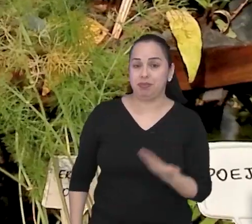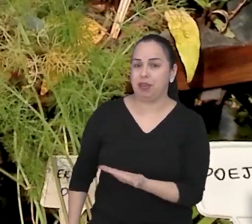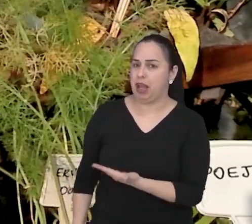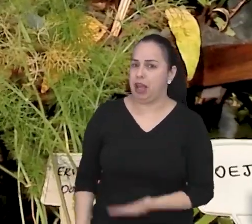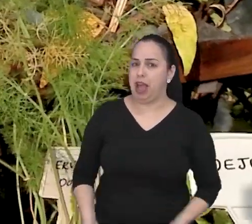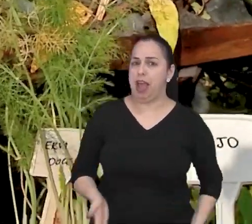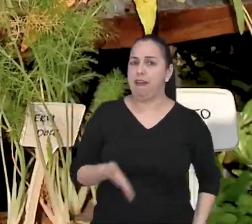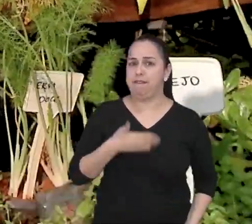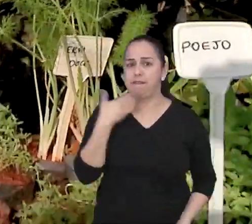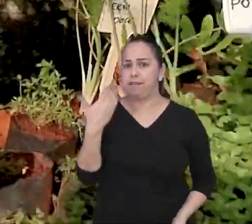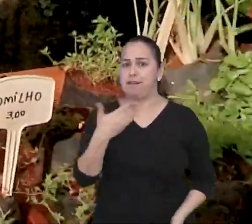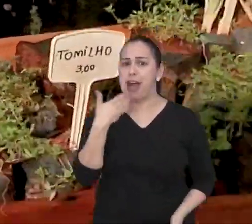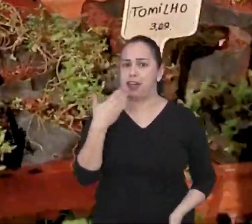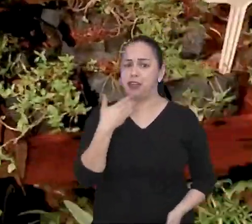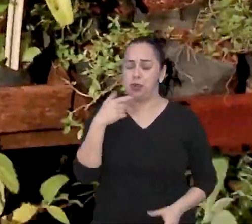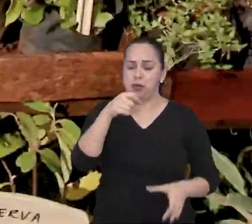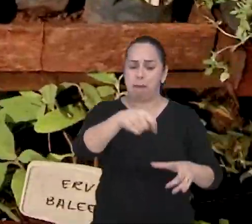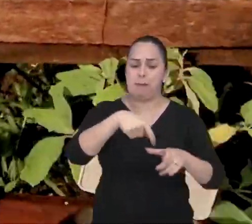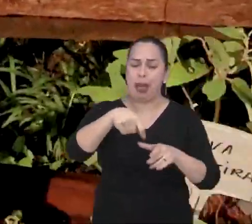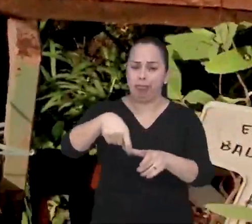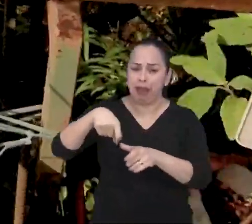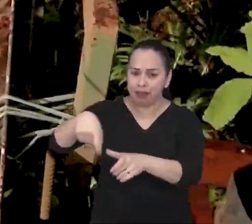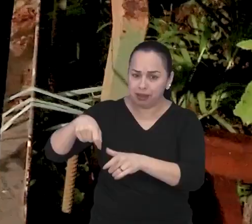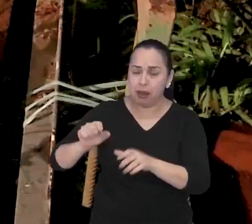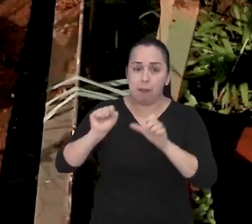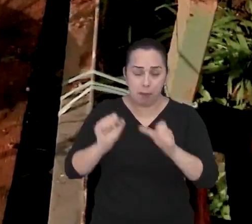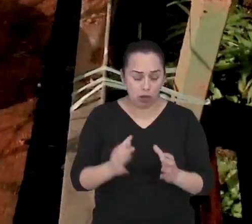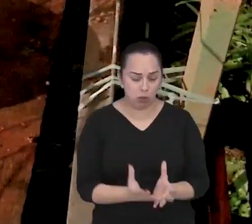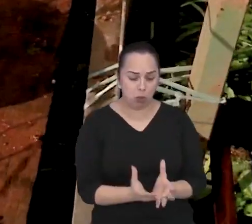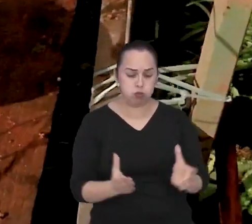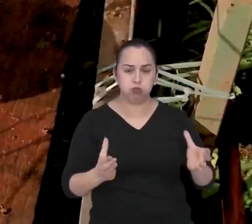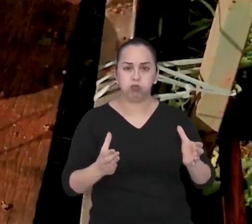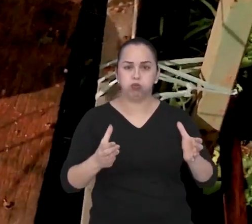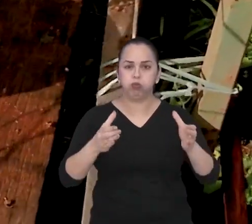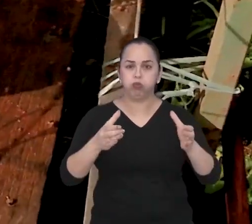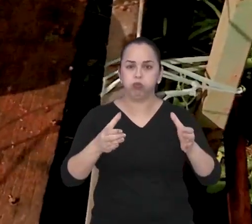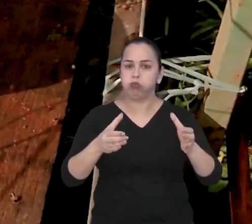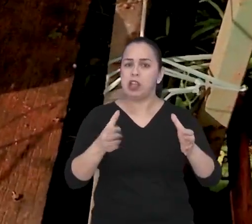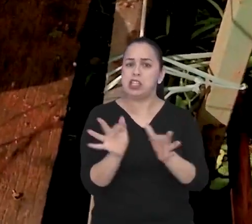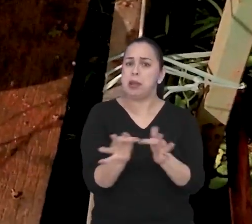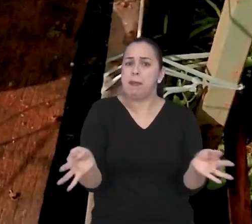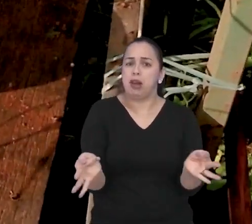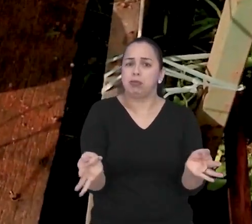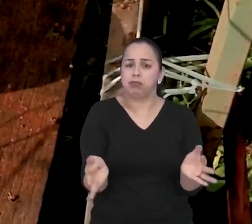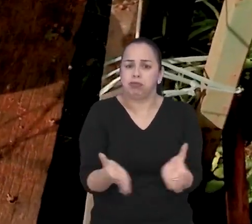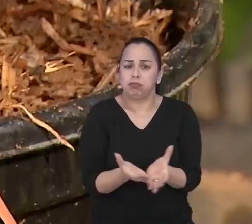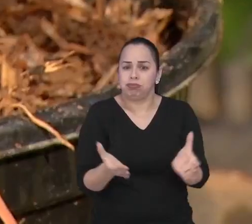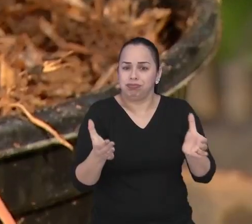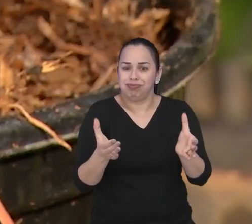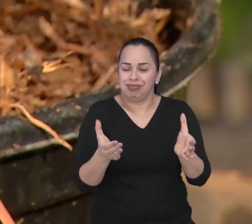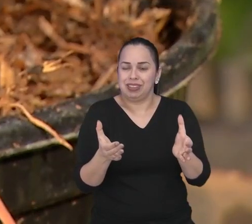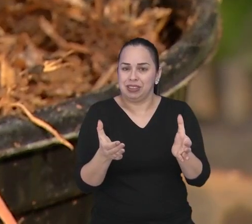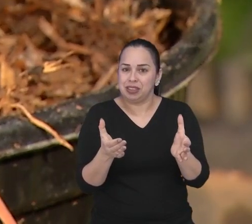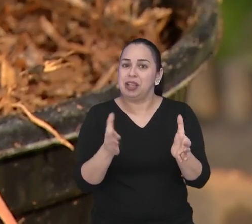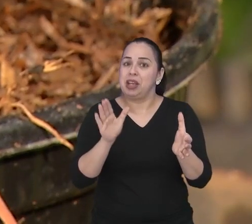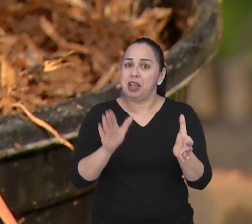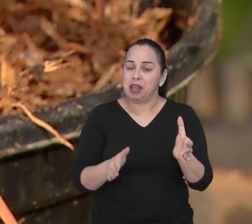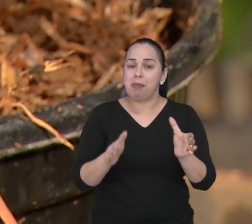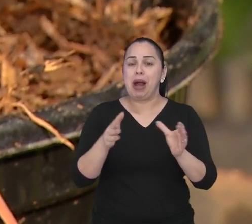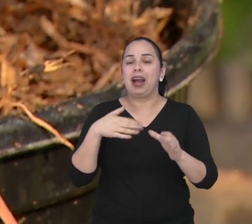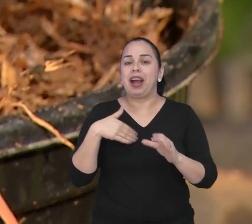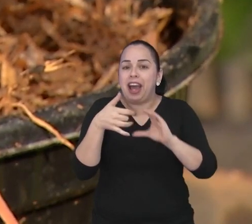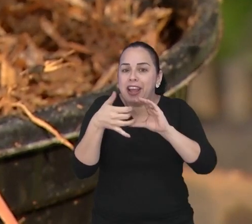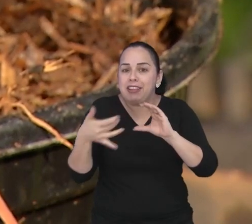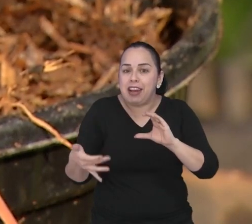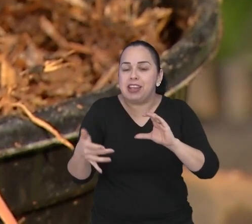A planta é fácil de ser cultivada e pode ser plantada assim, em um simples vaso. Pela característica